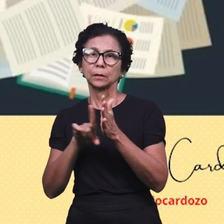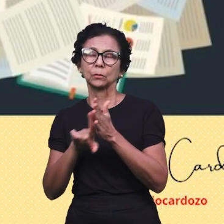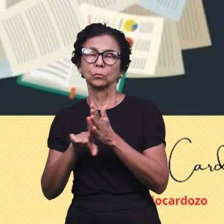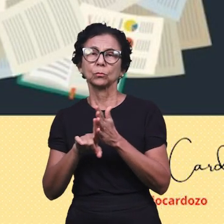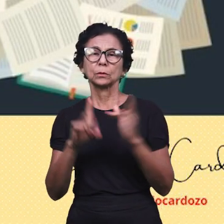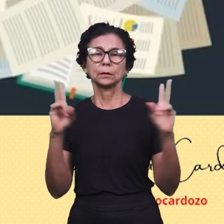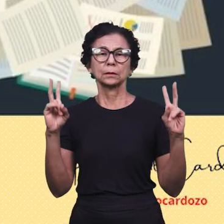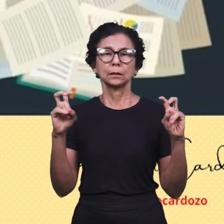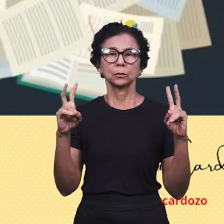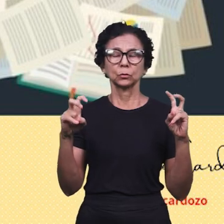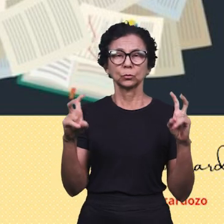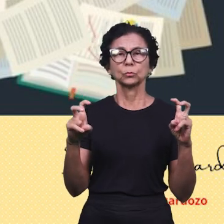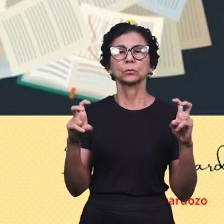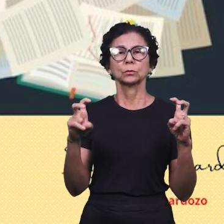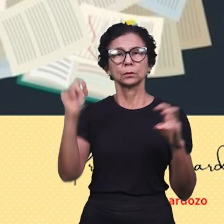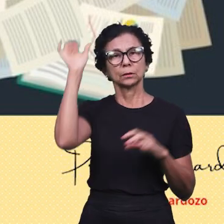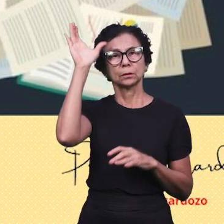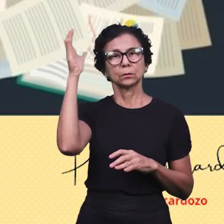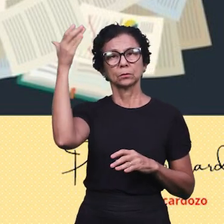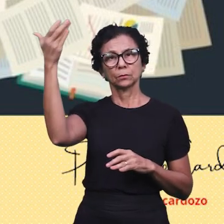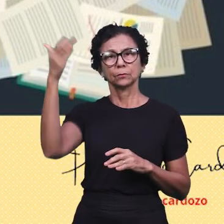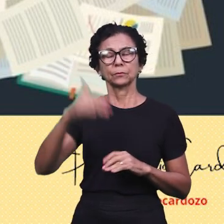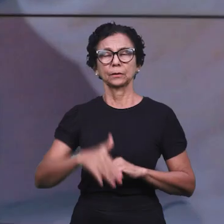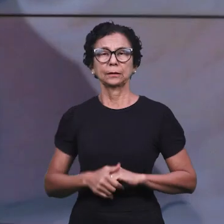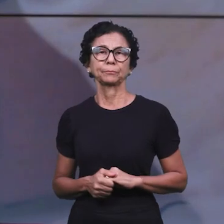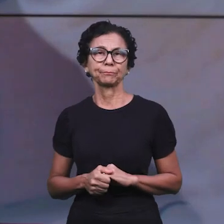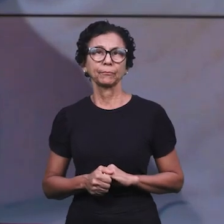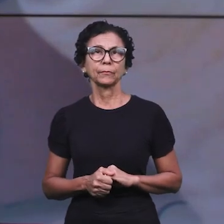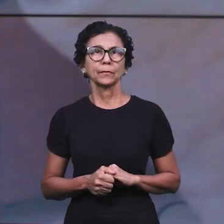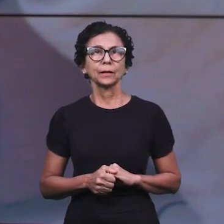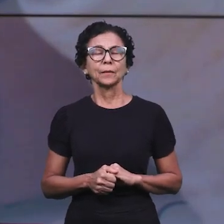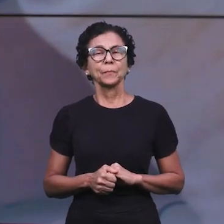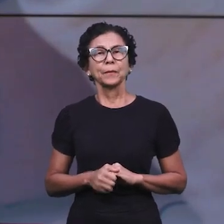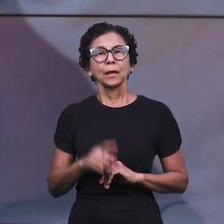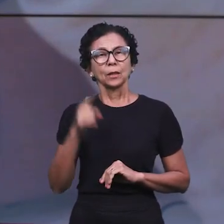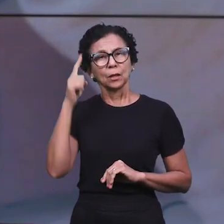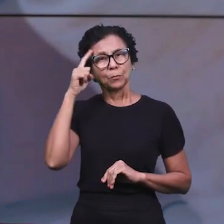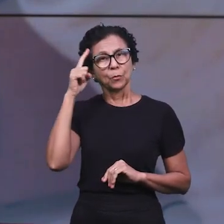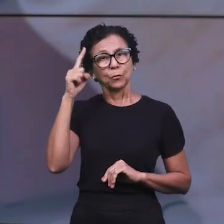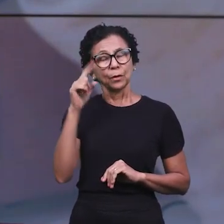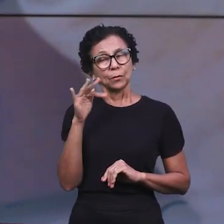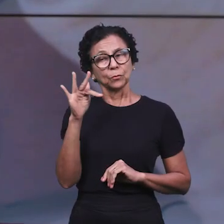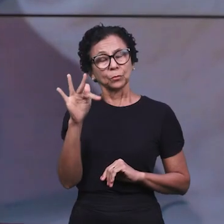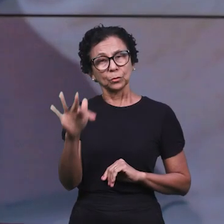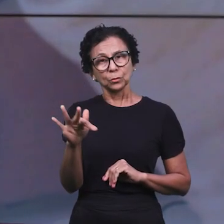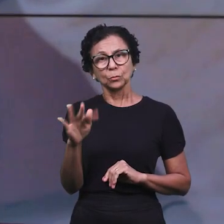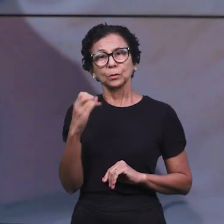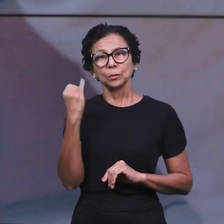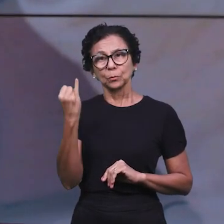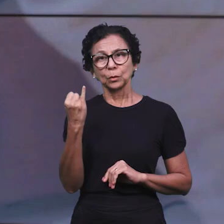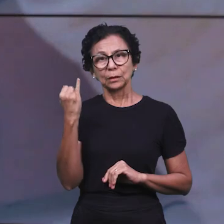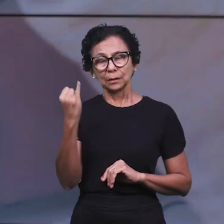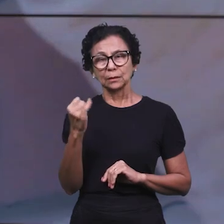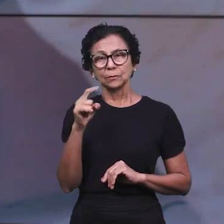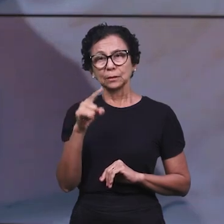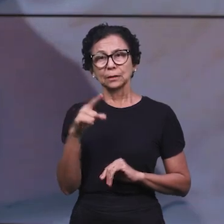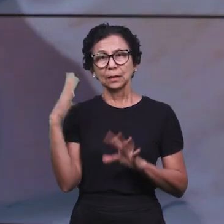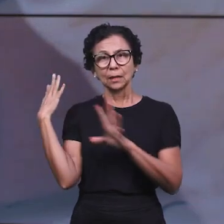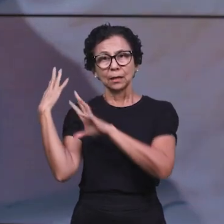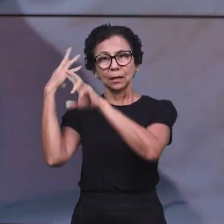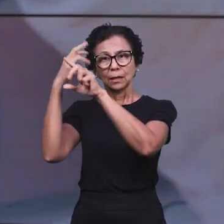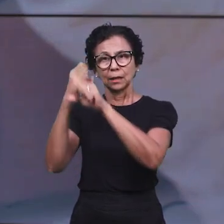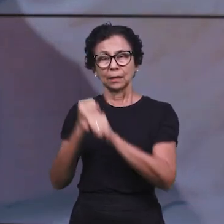que foi estudado. Um dia, nossa intenção é fazer um programa só para falar da importância das revisões, tá? Mas